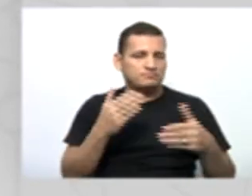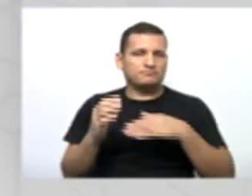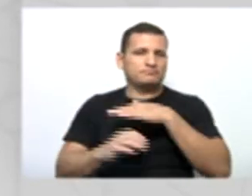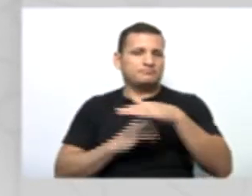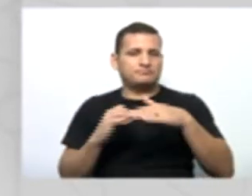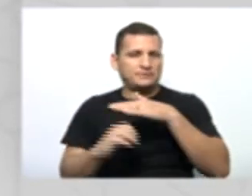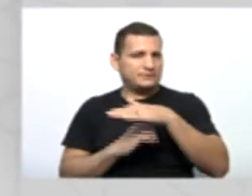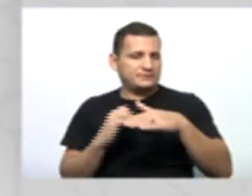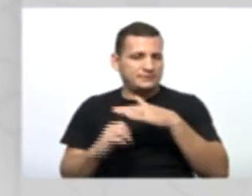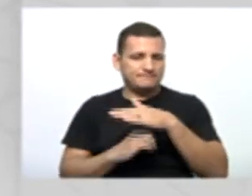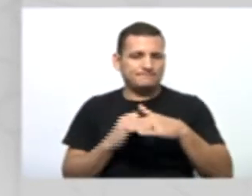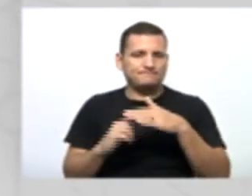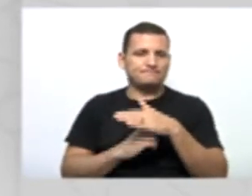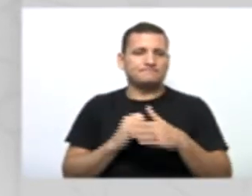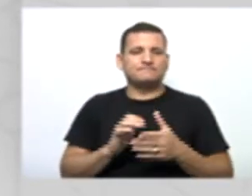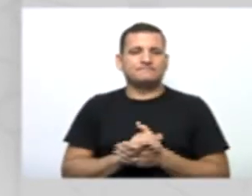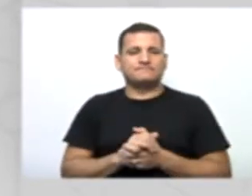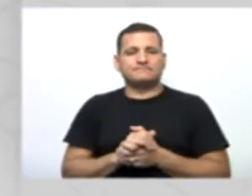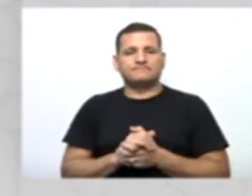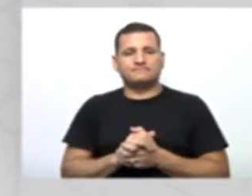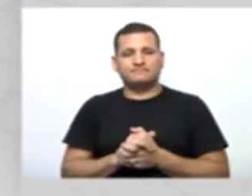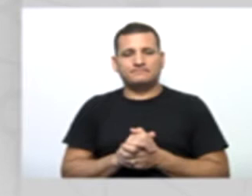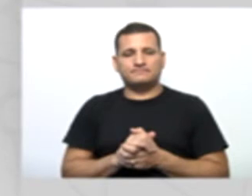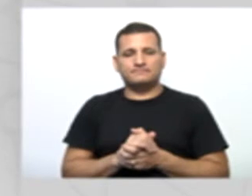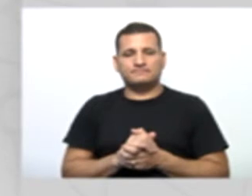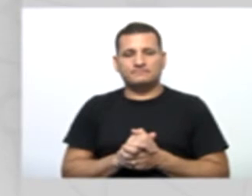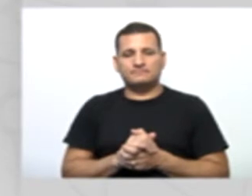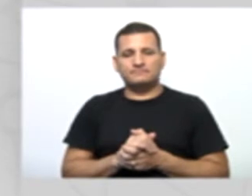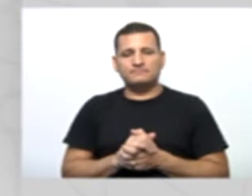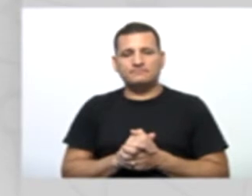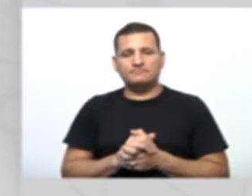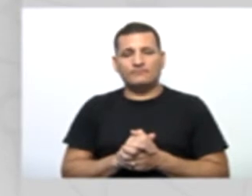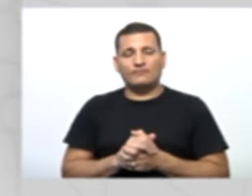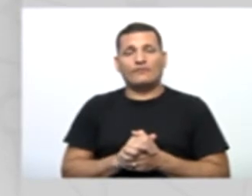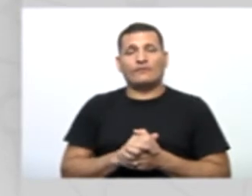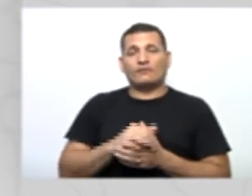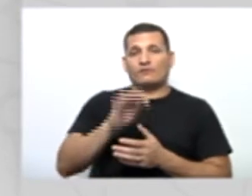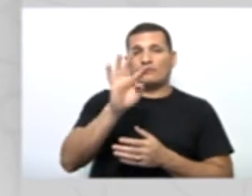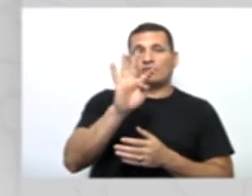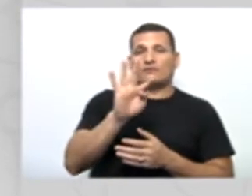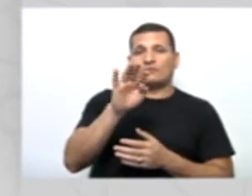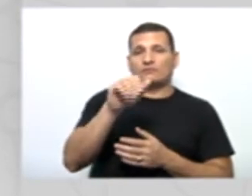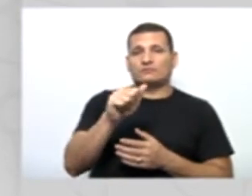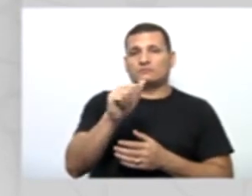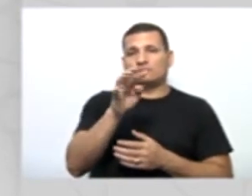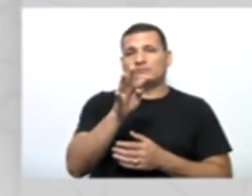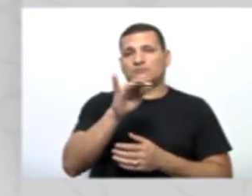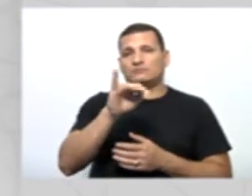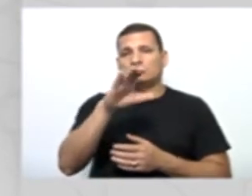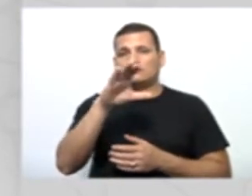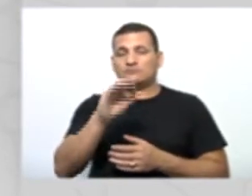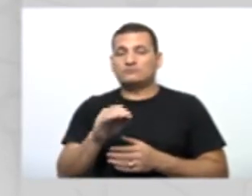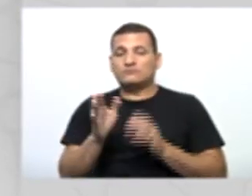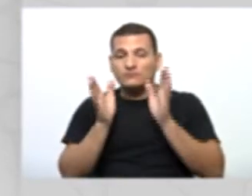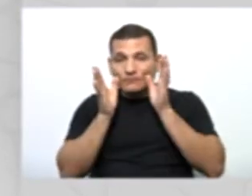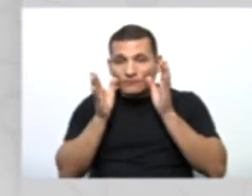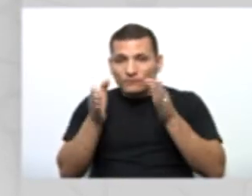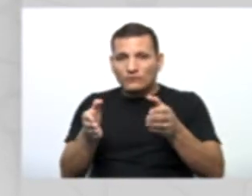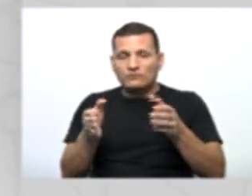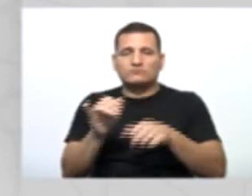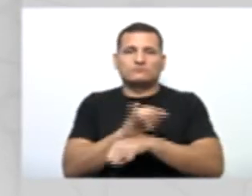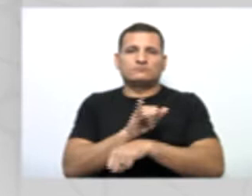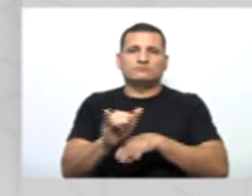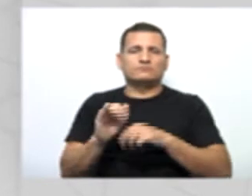setor, uma instituição privada ou uma organização não governamental. No nível tático, nós temos o foco estratégico. Toda empresa precisa